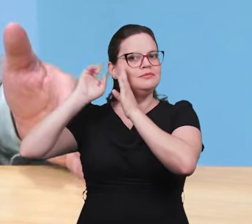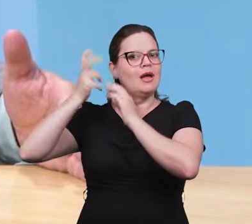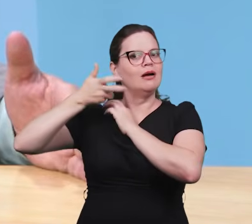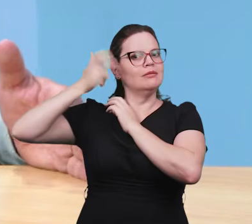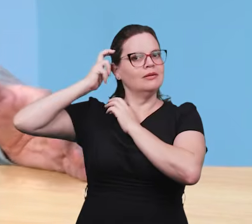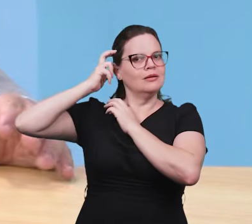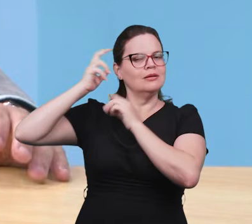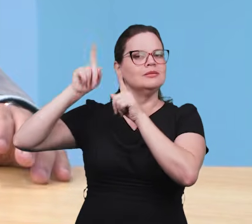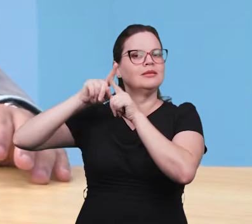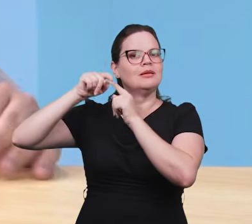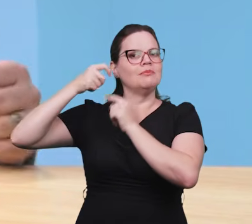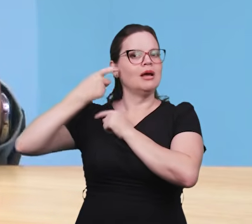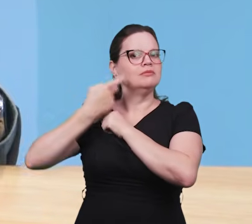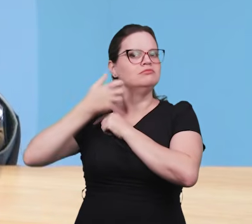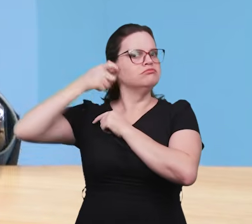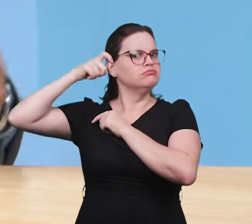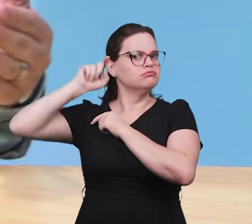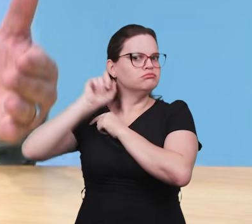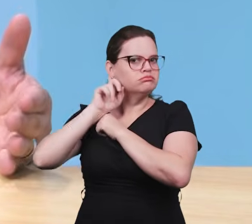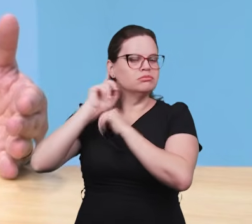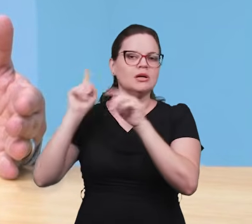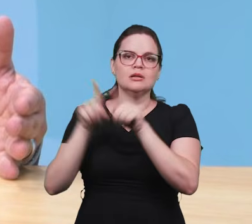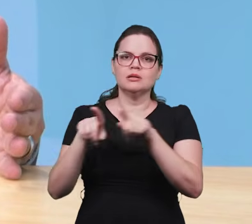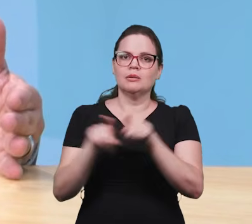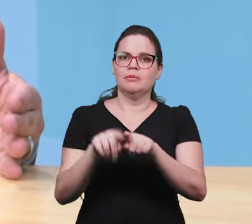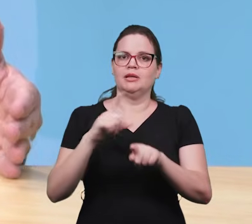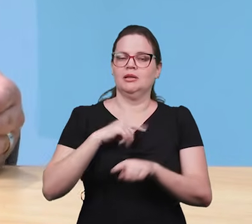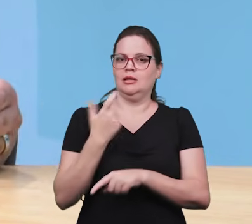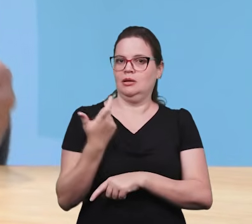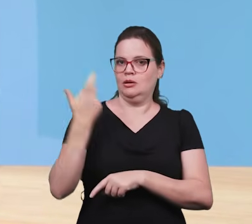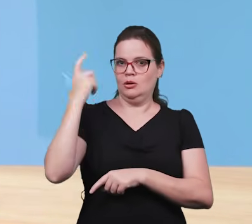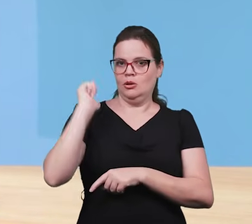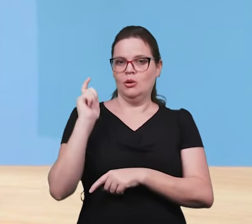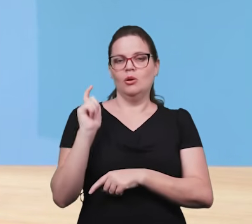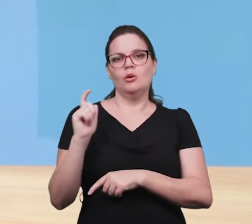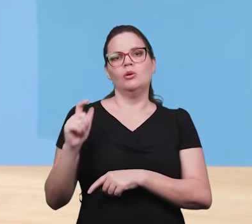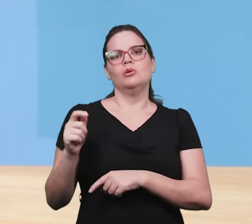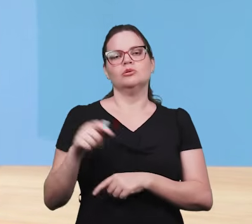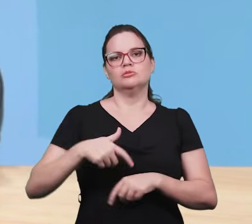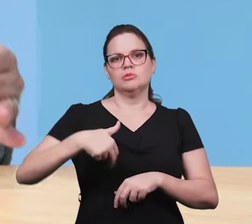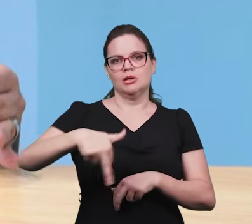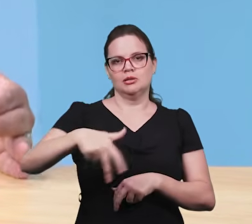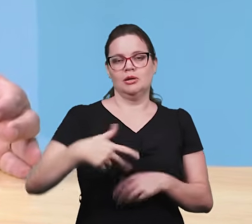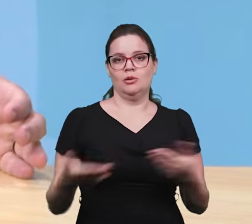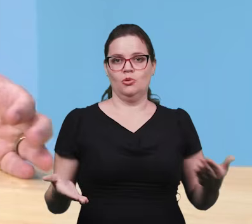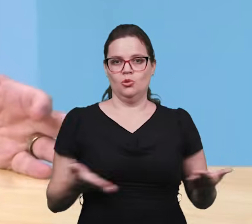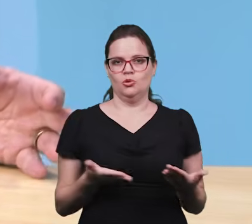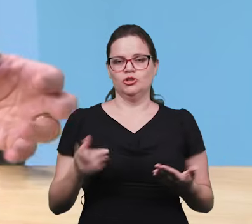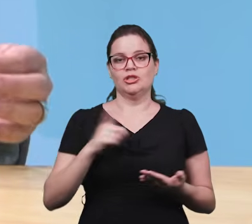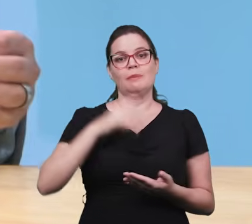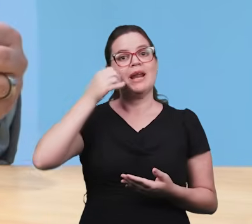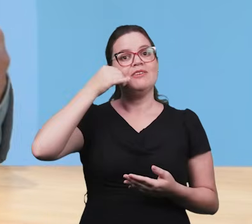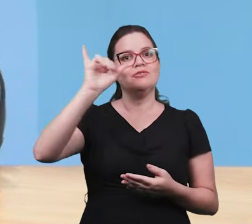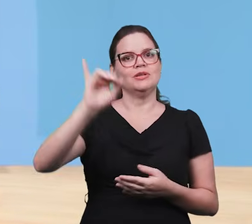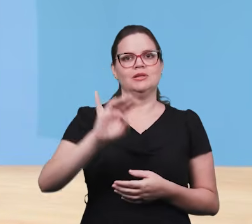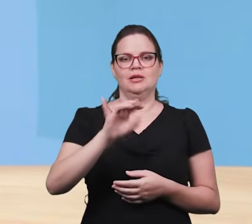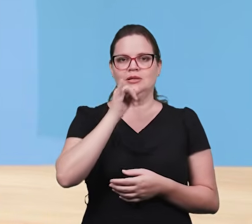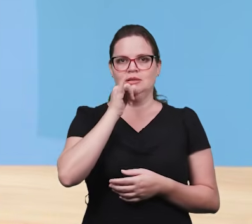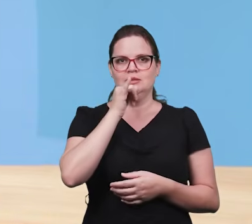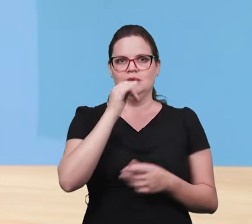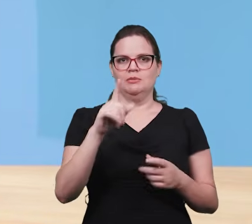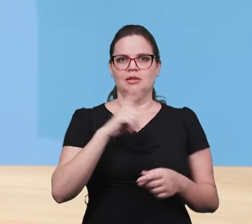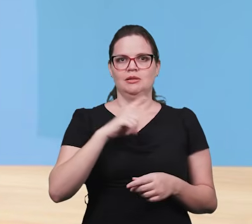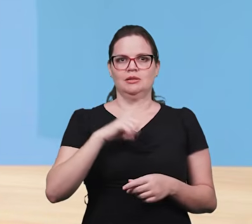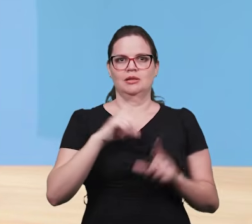para a parte funcional e para aquilo que é prevenção também. Um exemplo, nós temos hoje já em andamento a implante